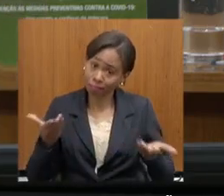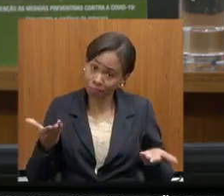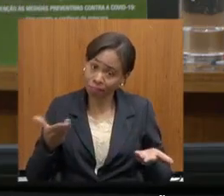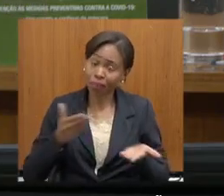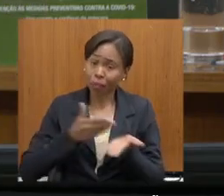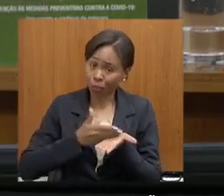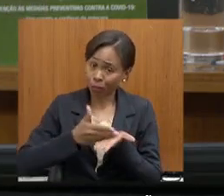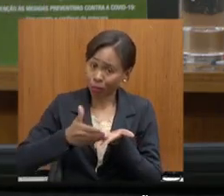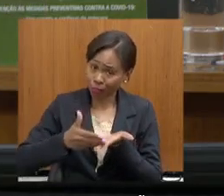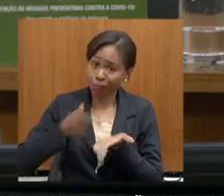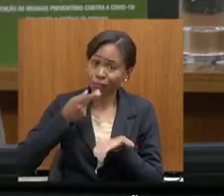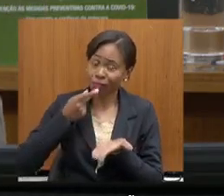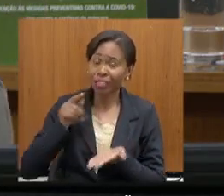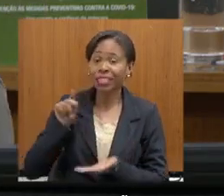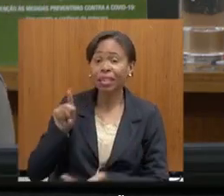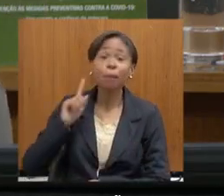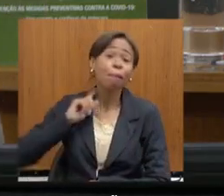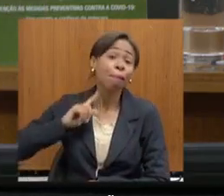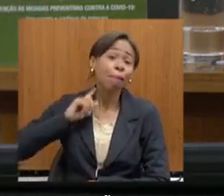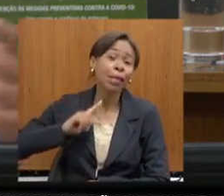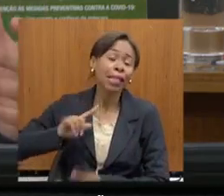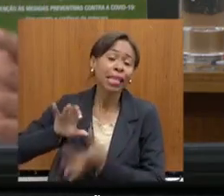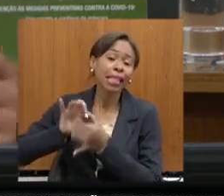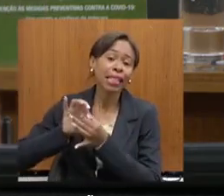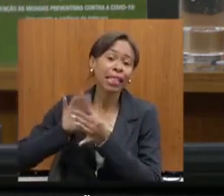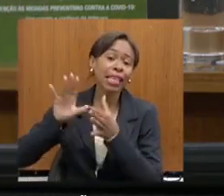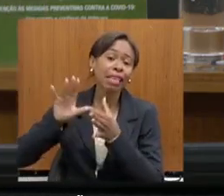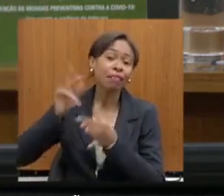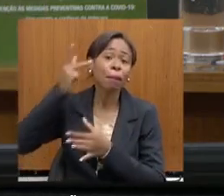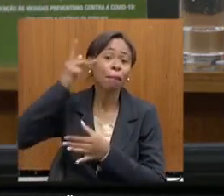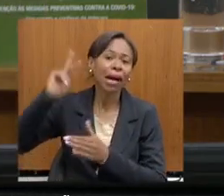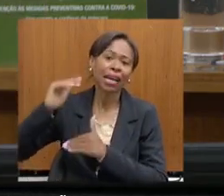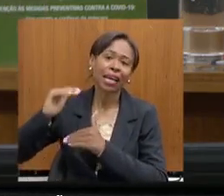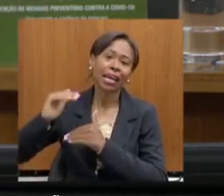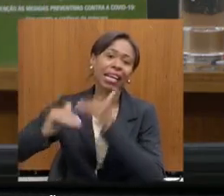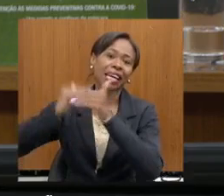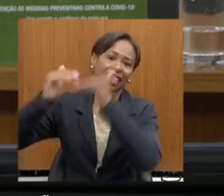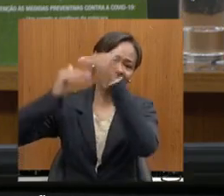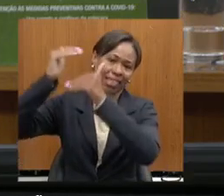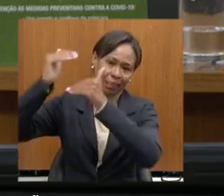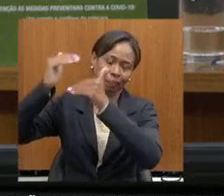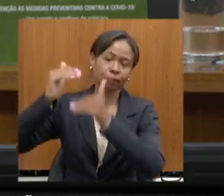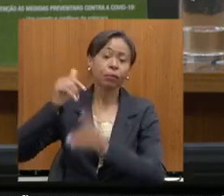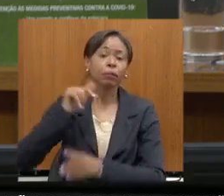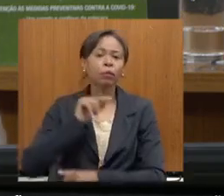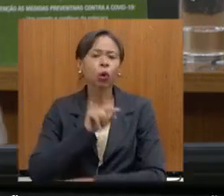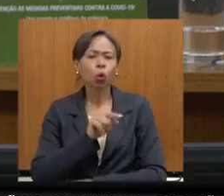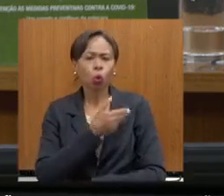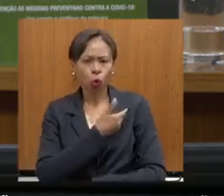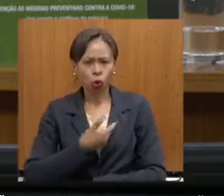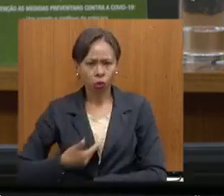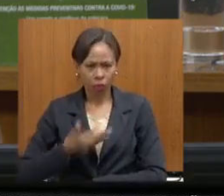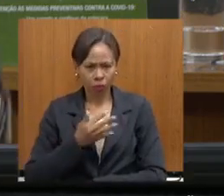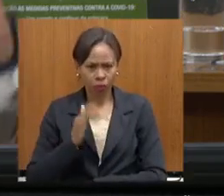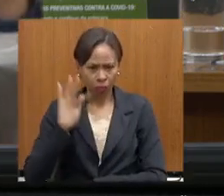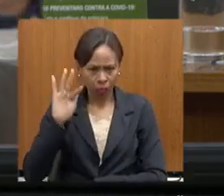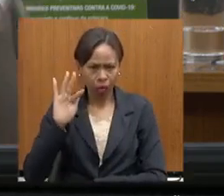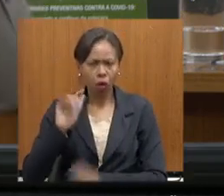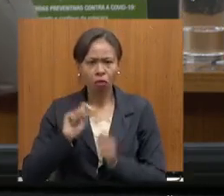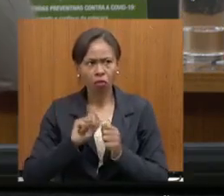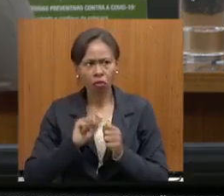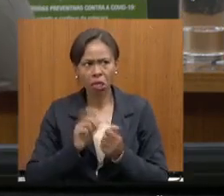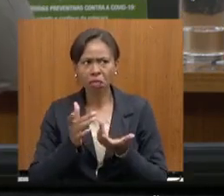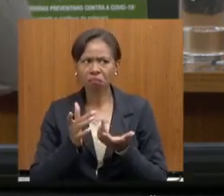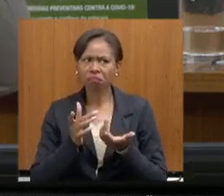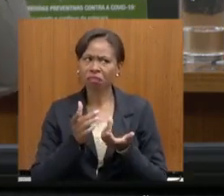sobre o Minas livre para crescer o governo federal ele fez a lei da Liberdade Econômica